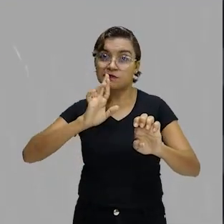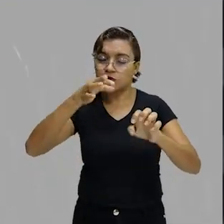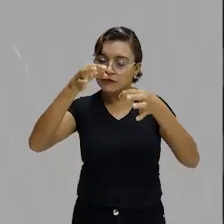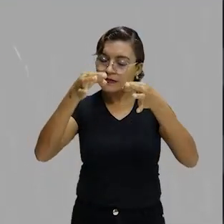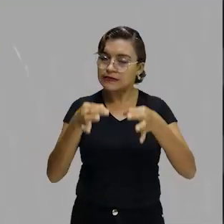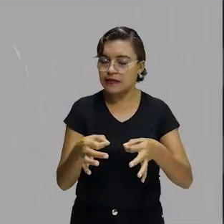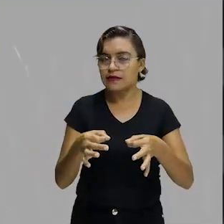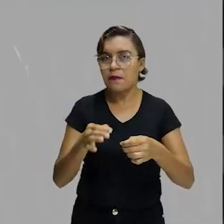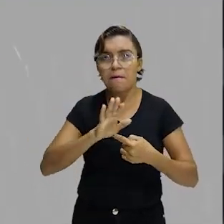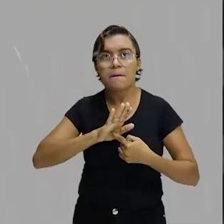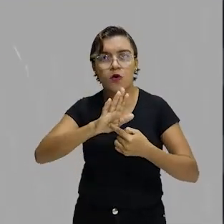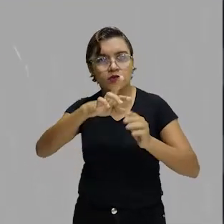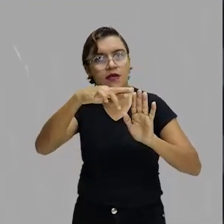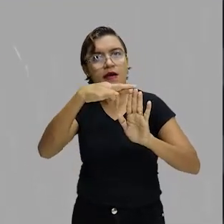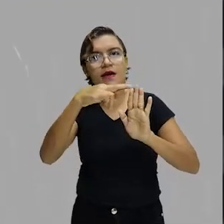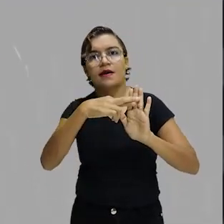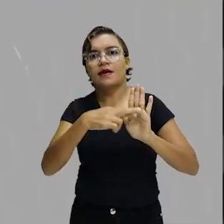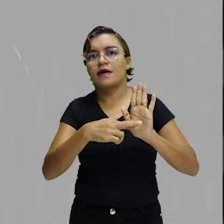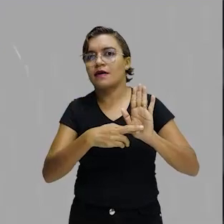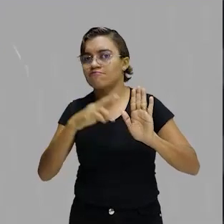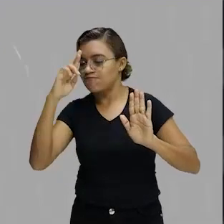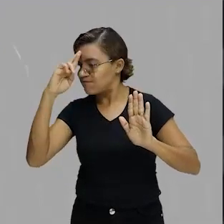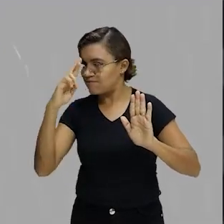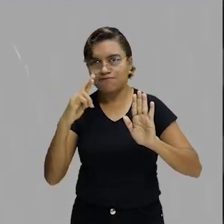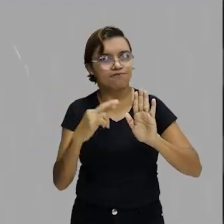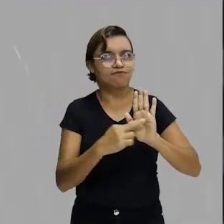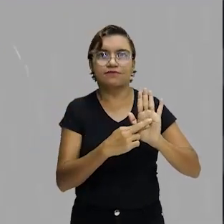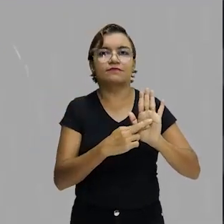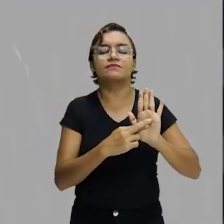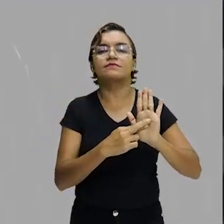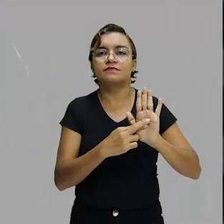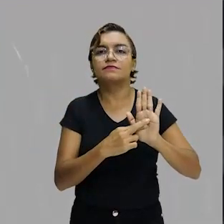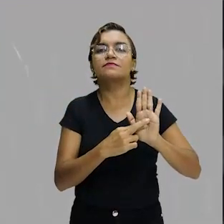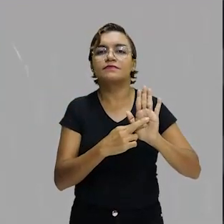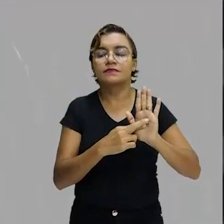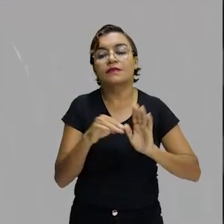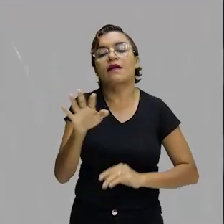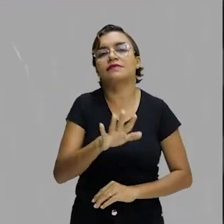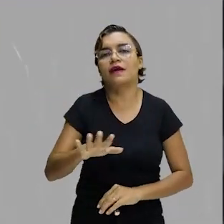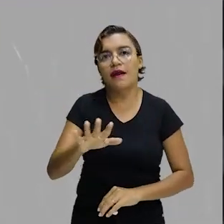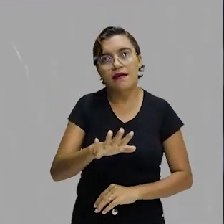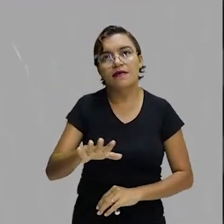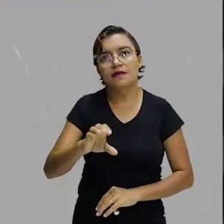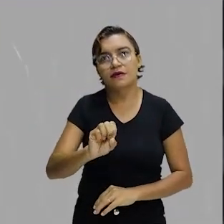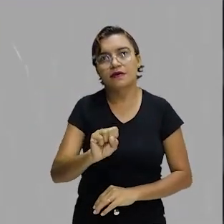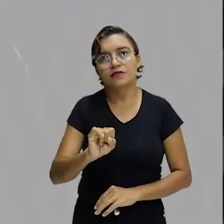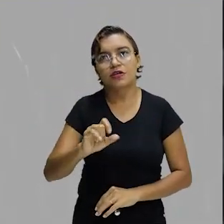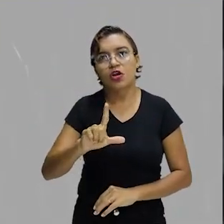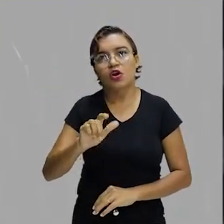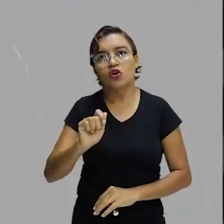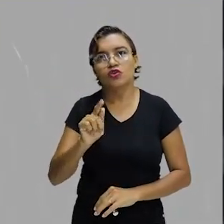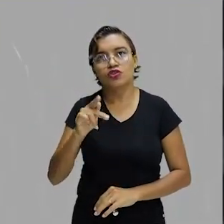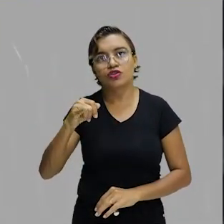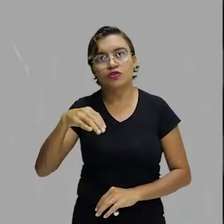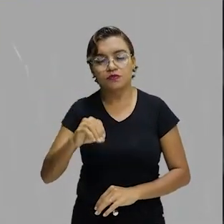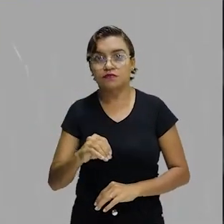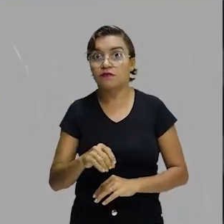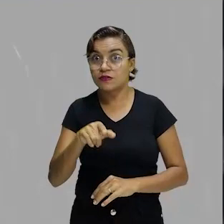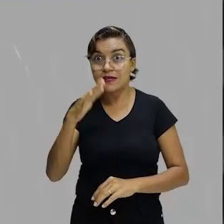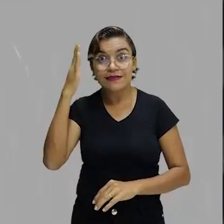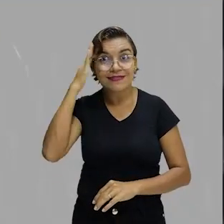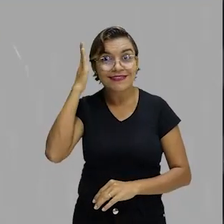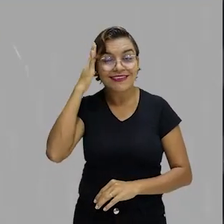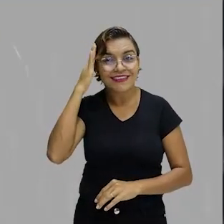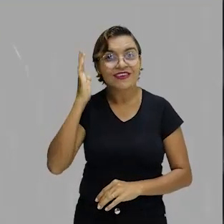colocando a regra que está sendo desrespeitada neste silogismo aqui. Perfeito? Entendeu a jogada?